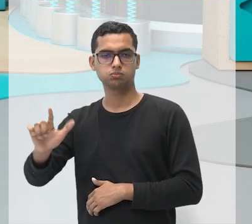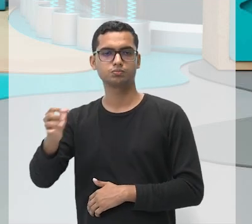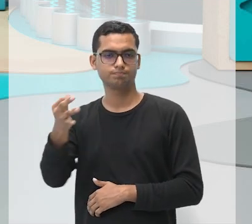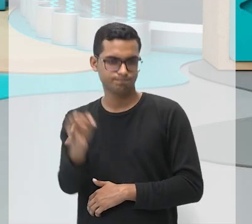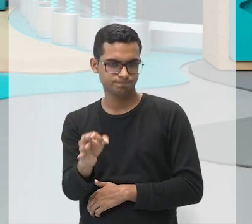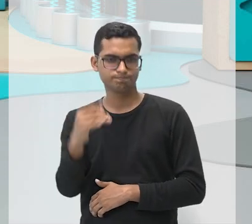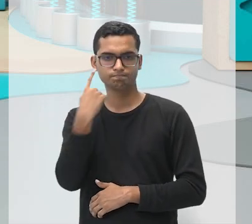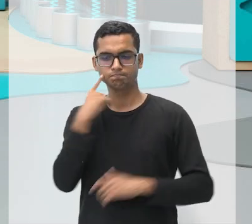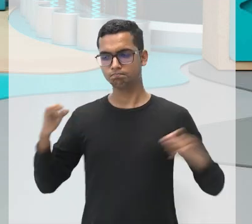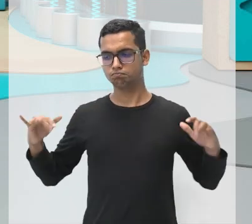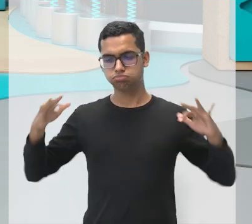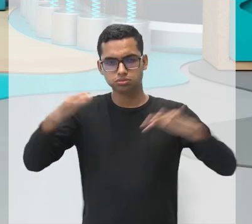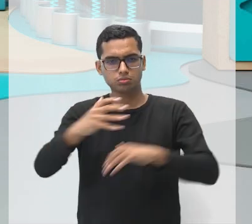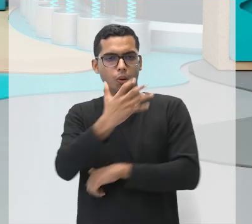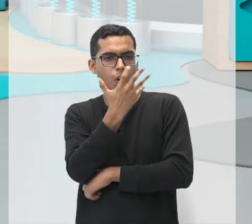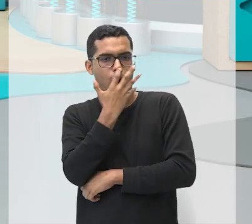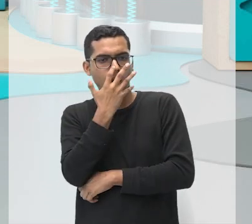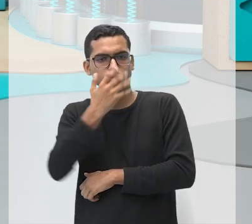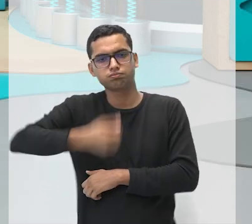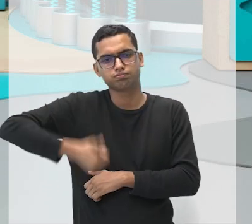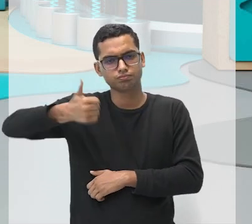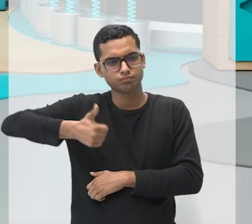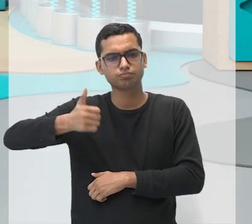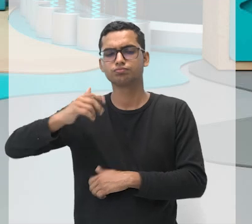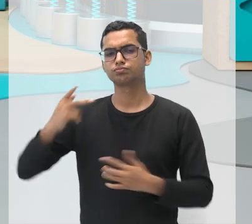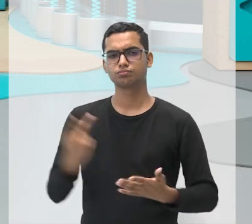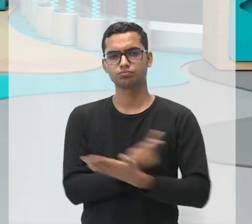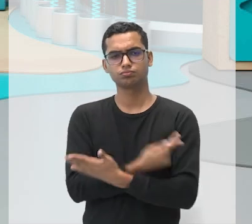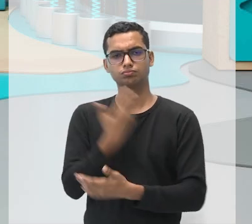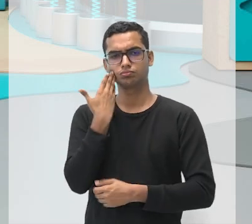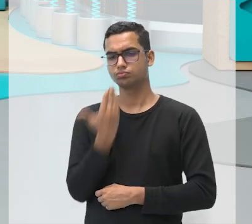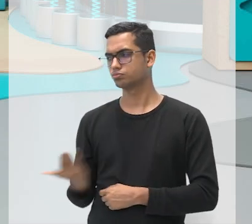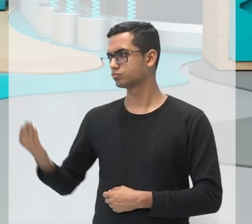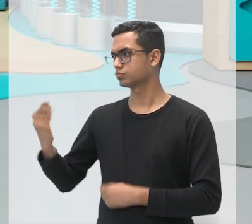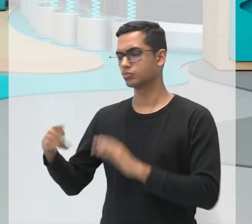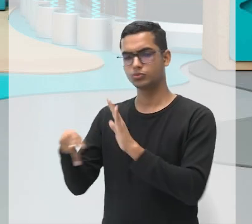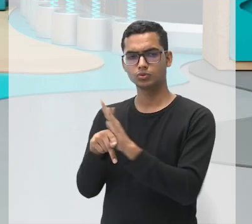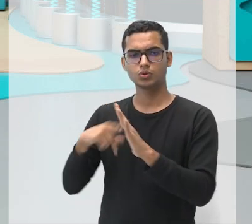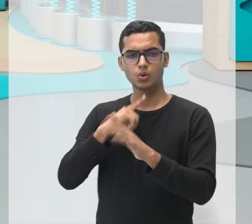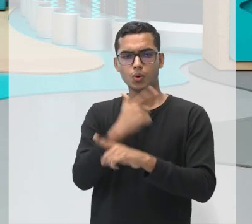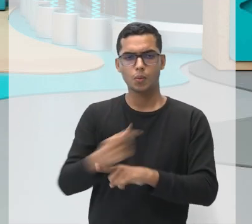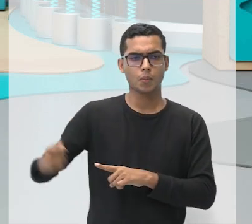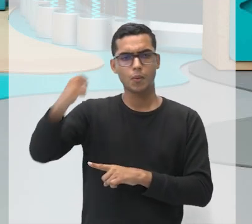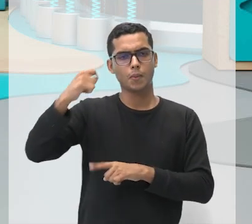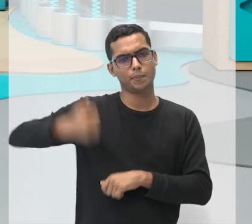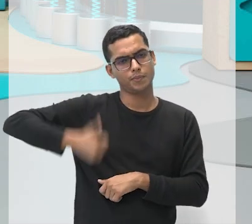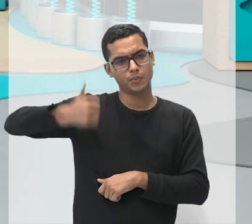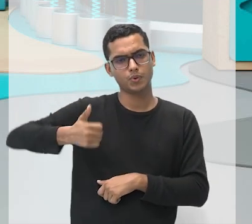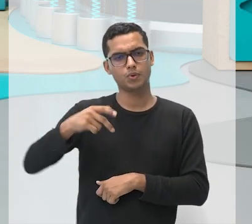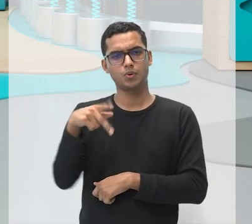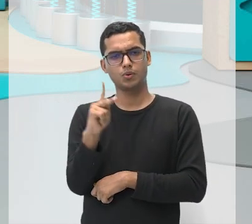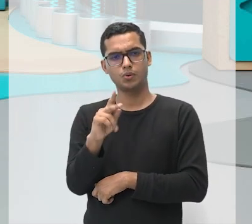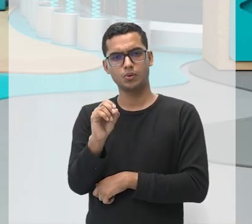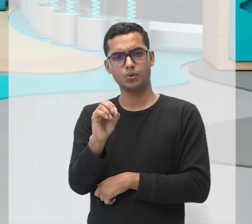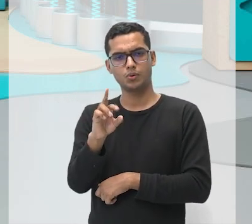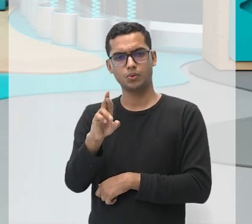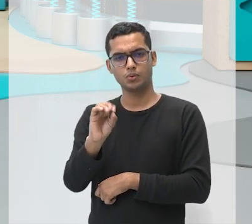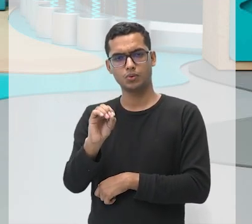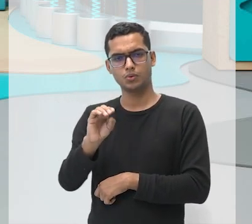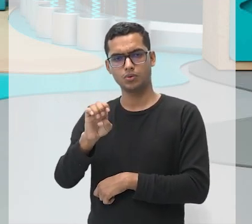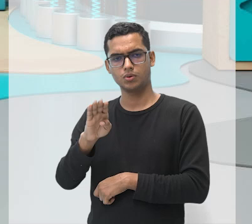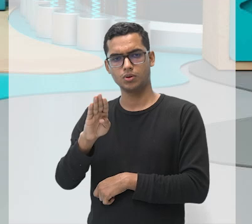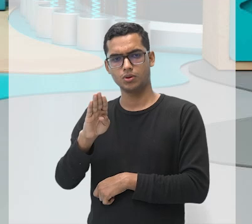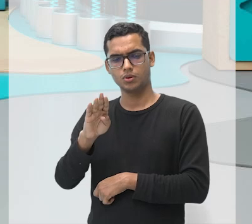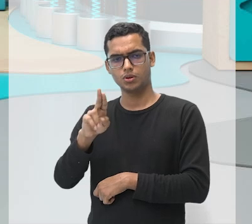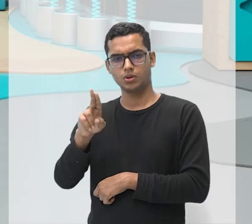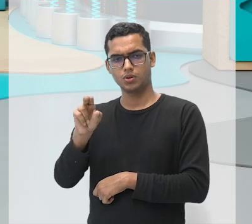espetáculo. Essa primeira edição teve aí como o indivíduo como o primeiro campeão olímpico, esse